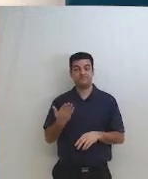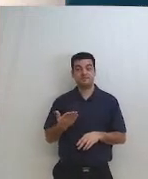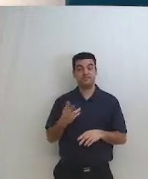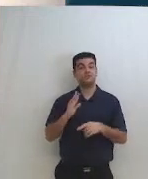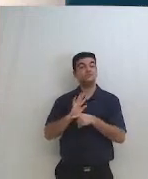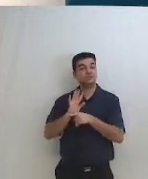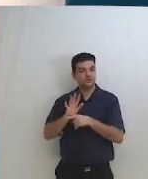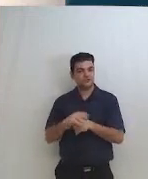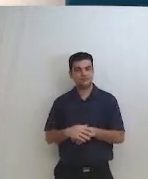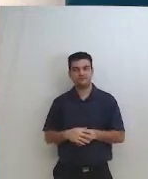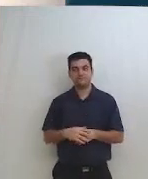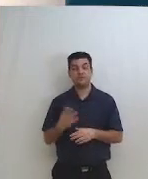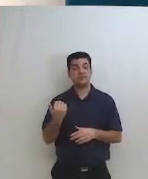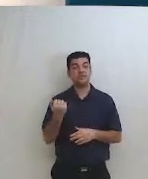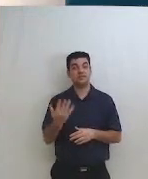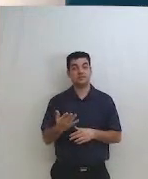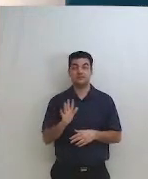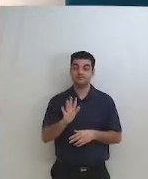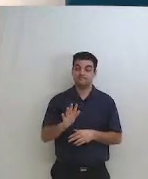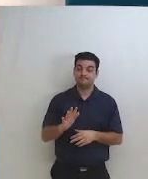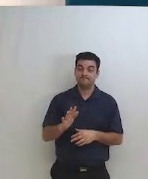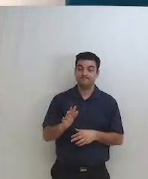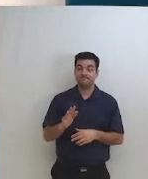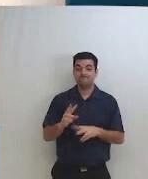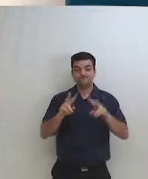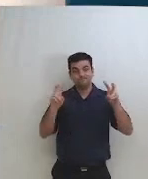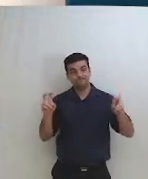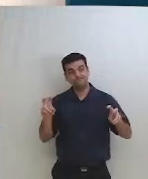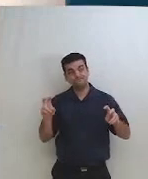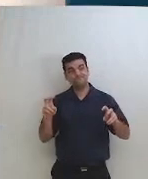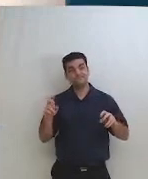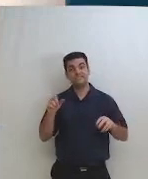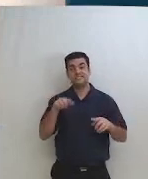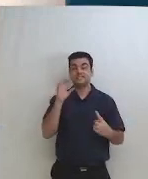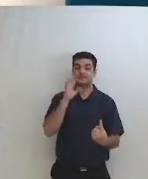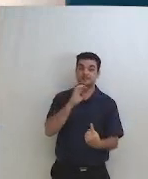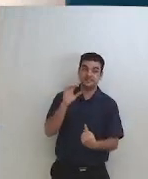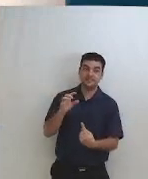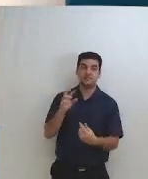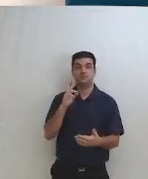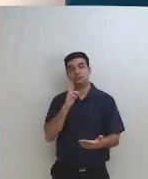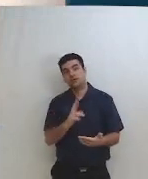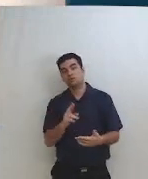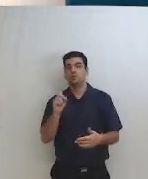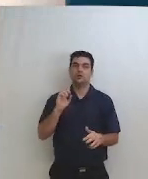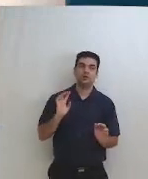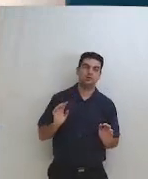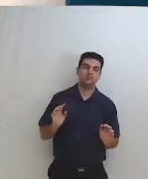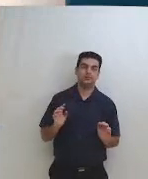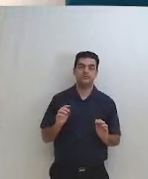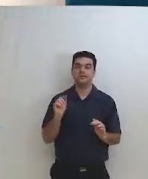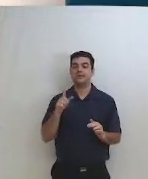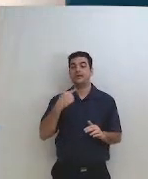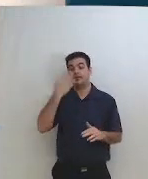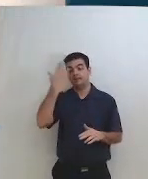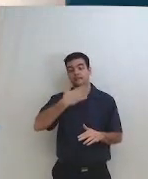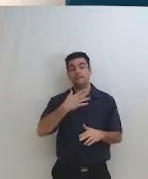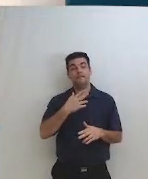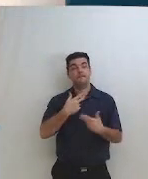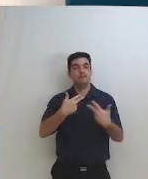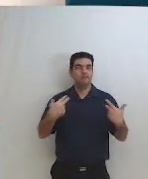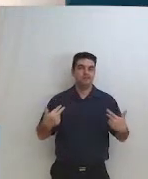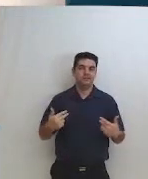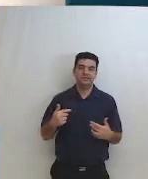entregue. Mas essas questões se influenciam ou não se influenciam na prova do crime propriamente dito, que